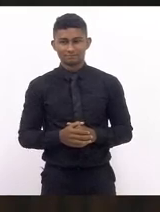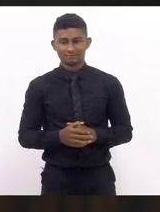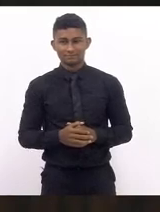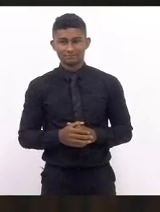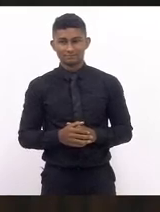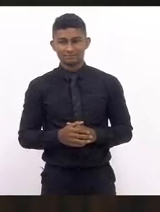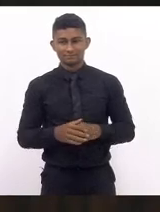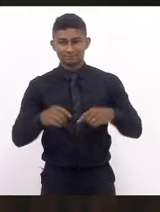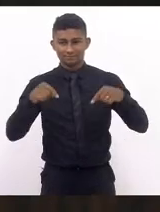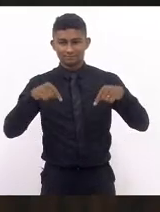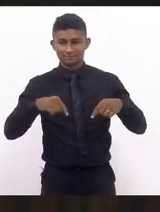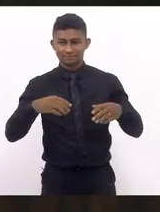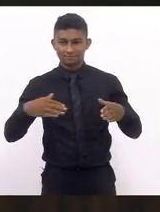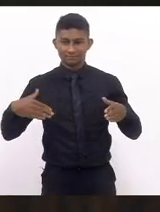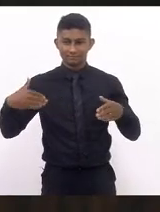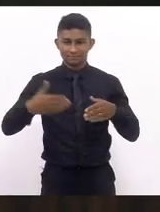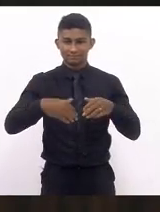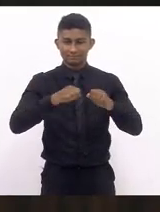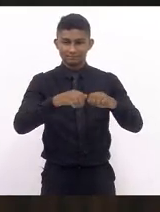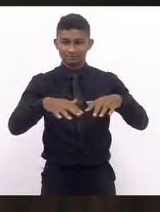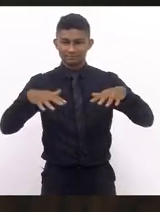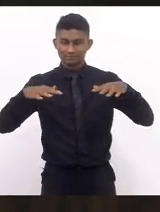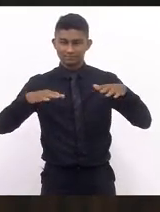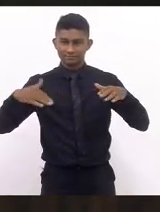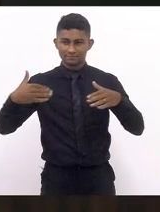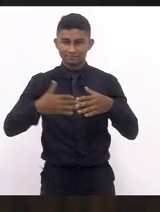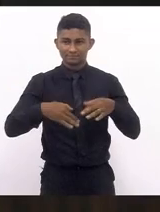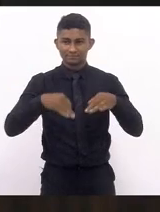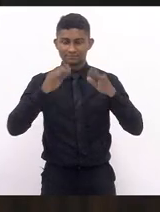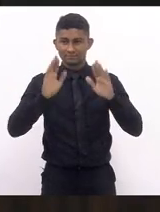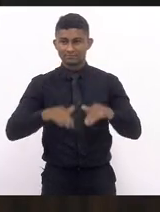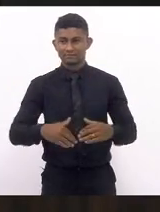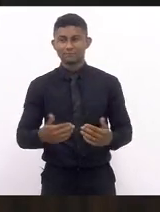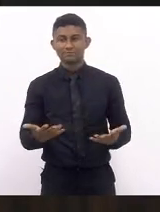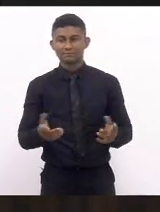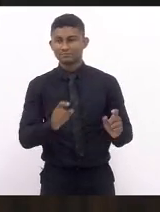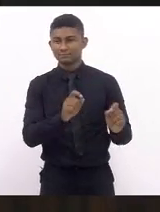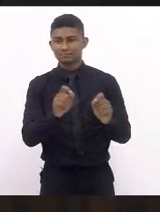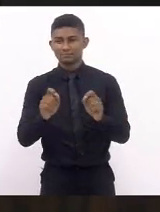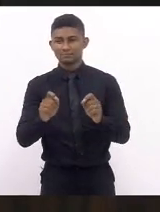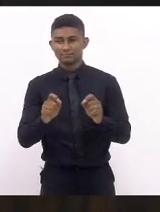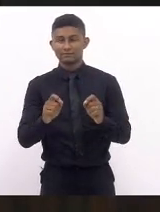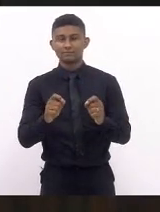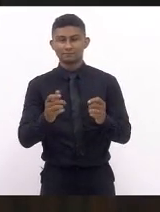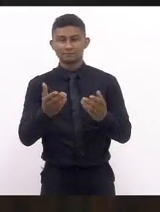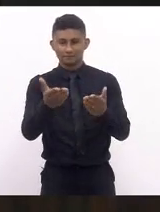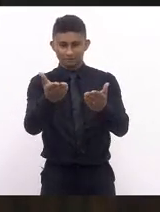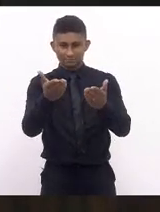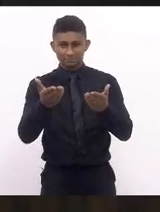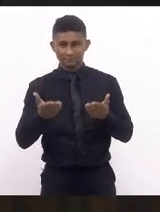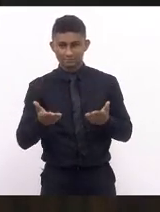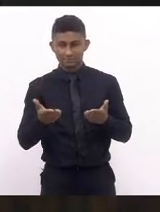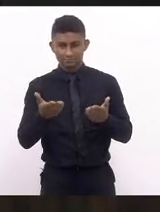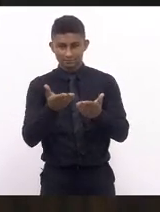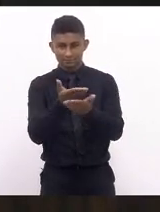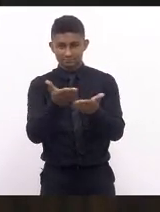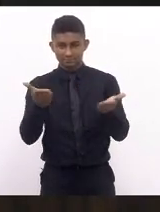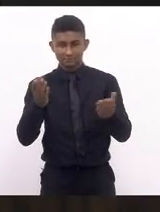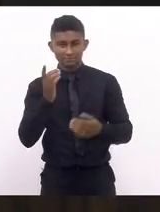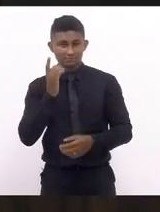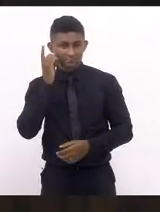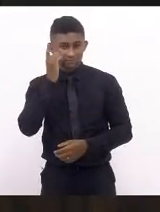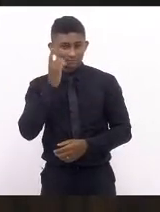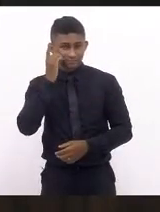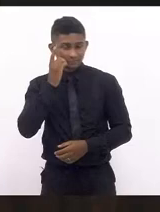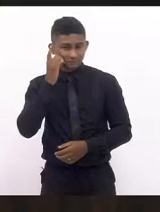de encerramento da sessão solene de encerramento para finalizar ficam convocados os senhores deputados